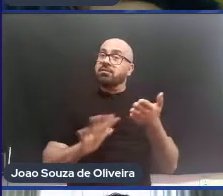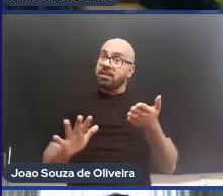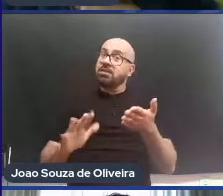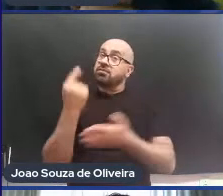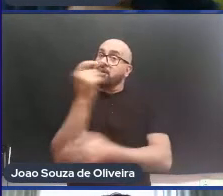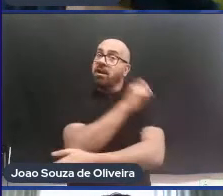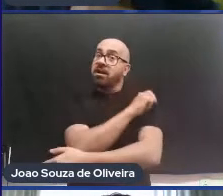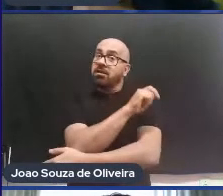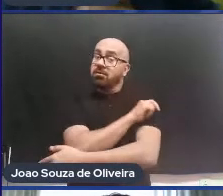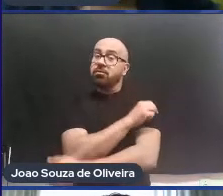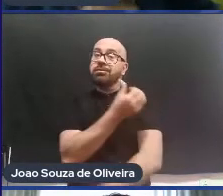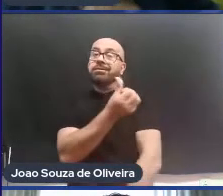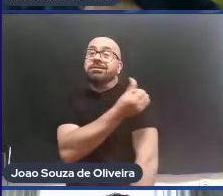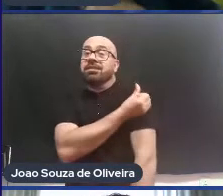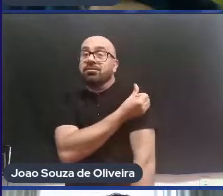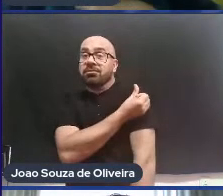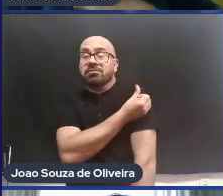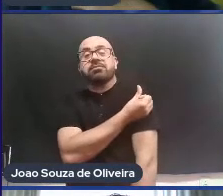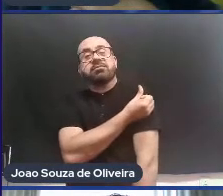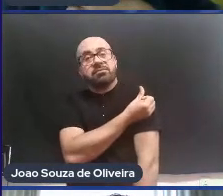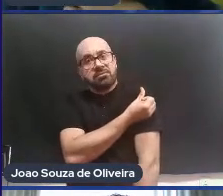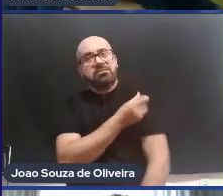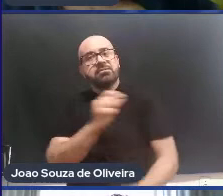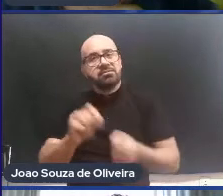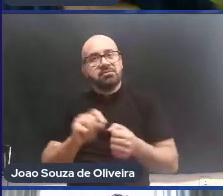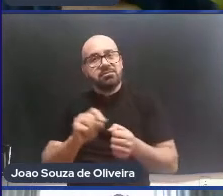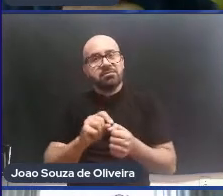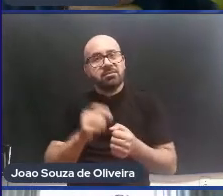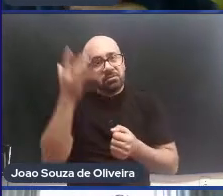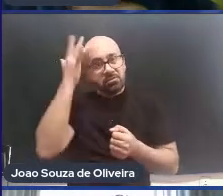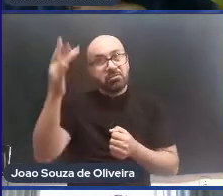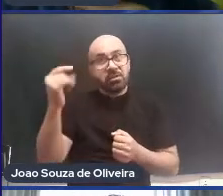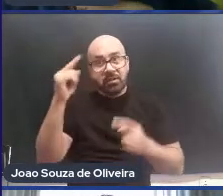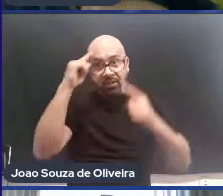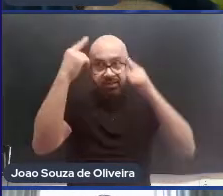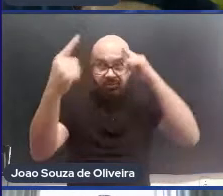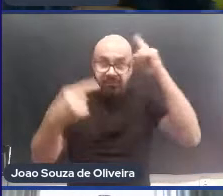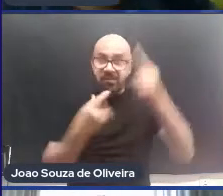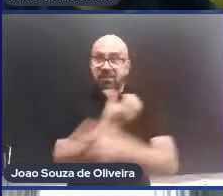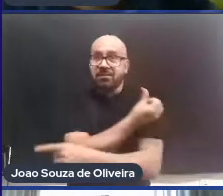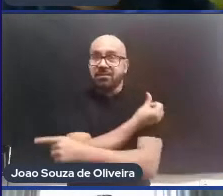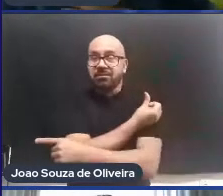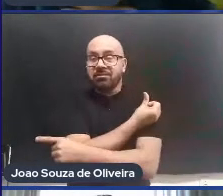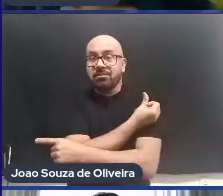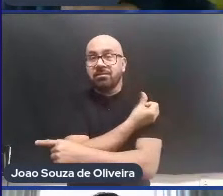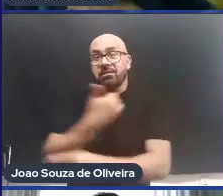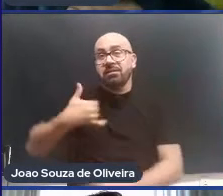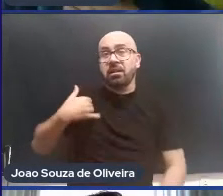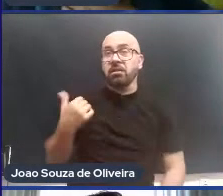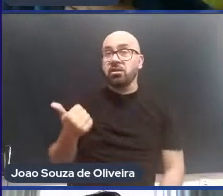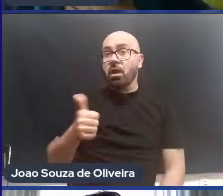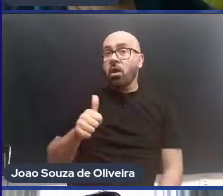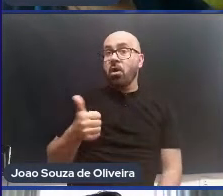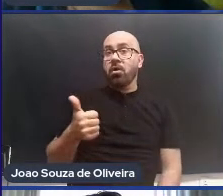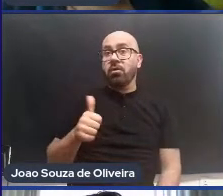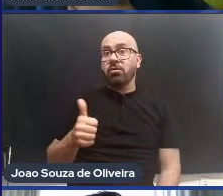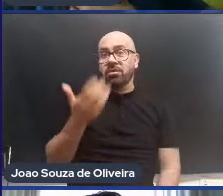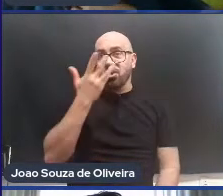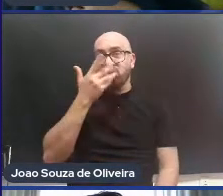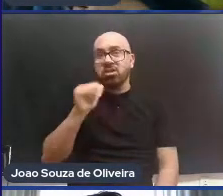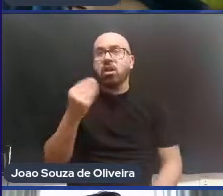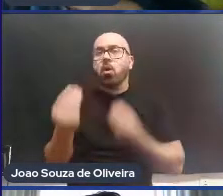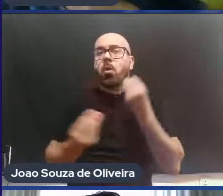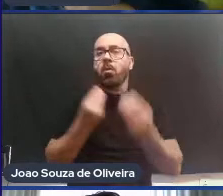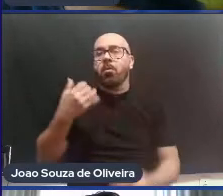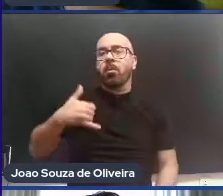foi feita com alunos de 6º ano né Eu não sei se todo mundo tem ideia da idade 6º ano são 11 anos e como assim